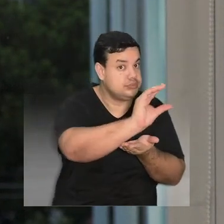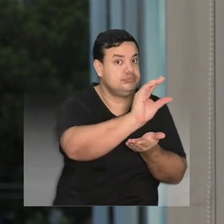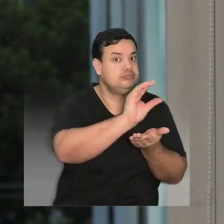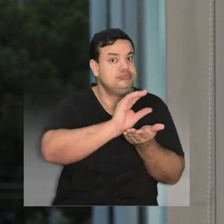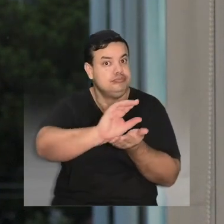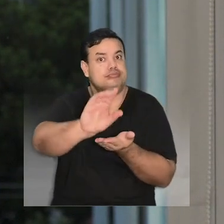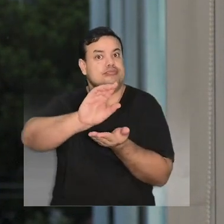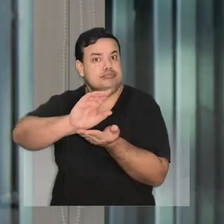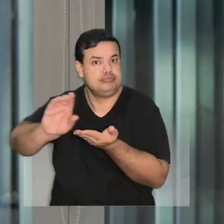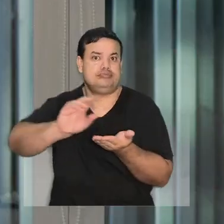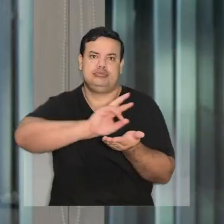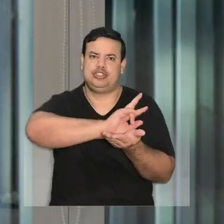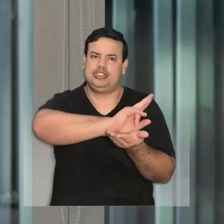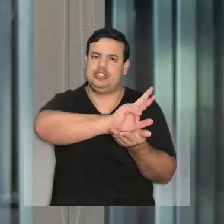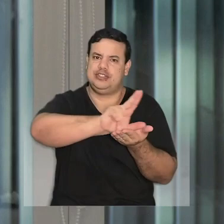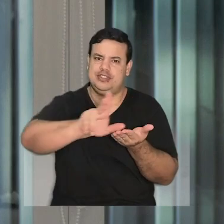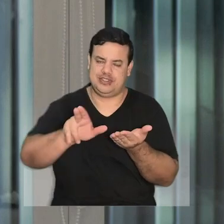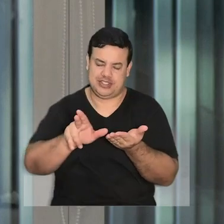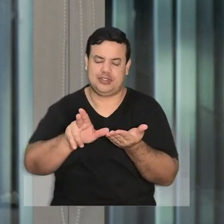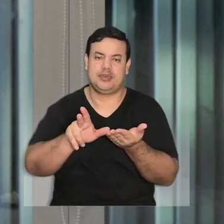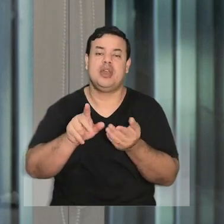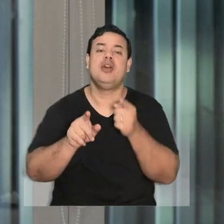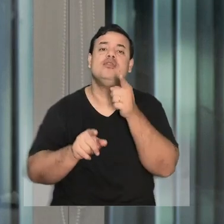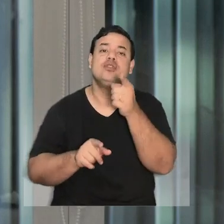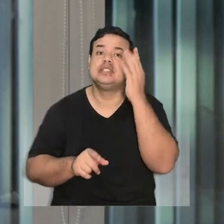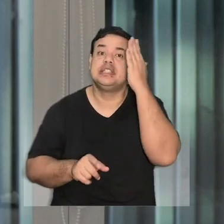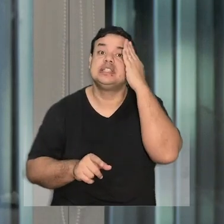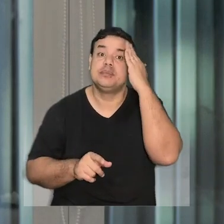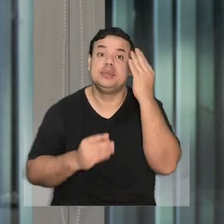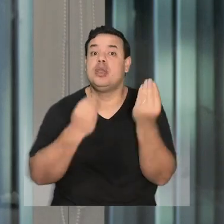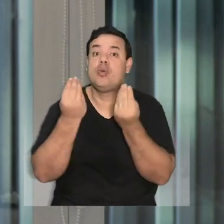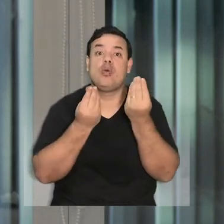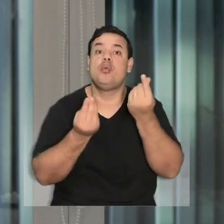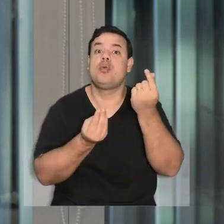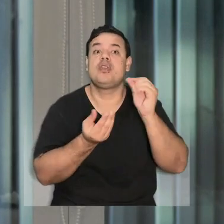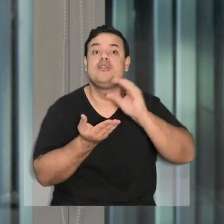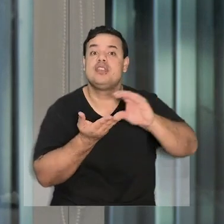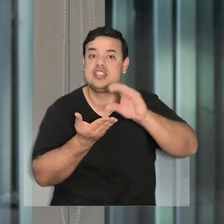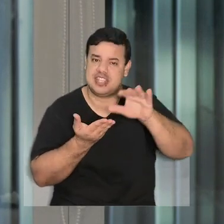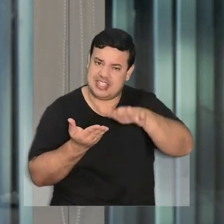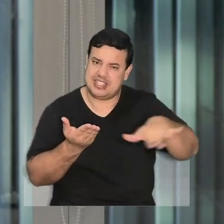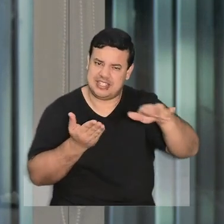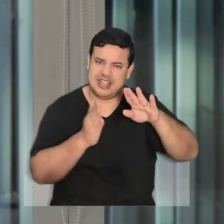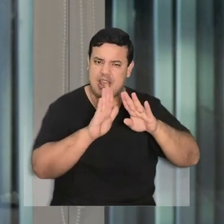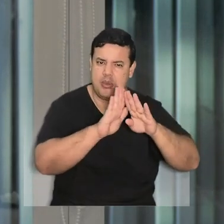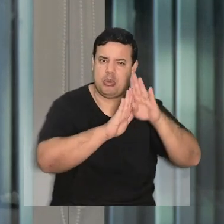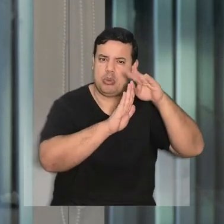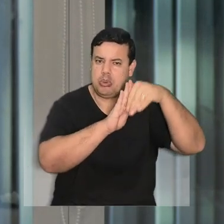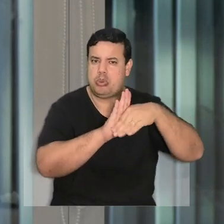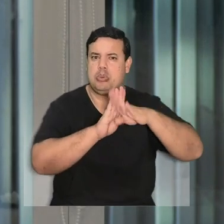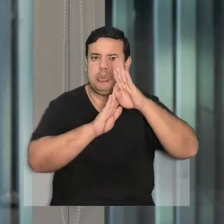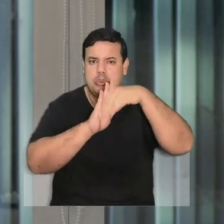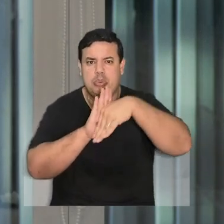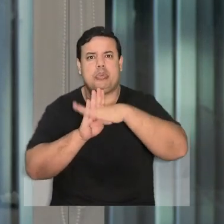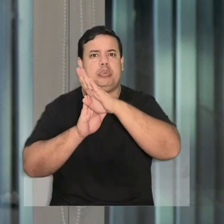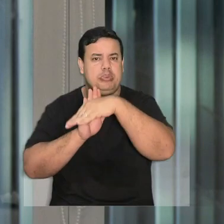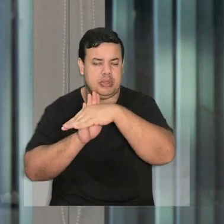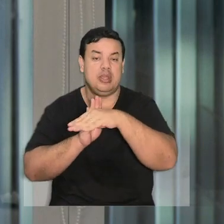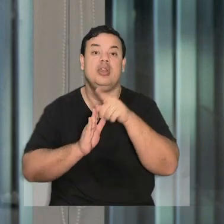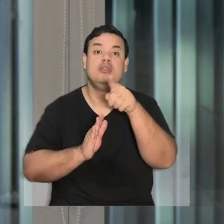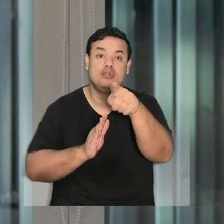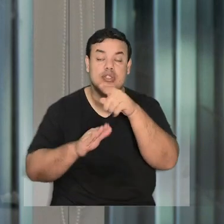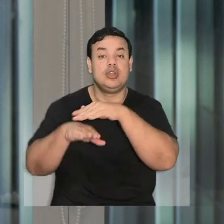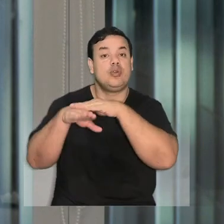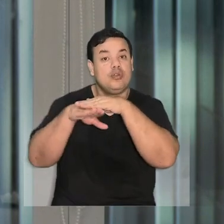buscar a diversificação. Para entender melhor como investir nesse cenário volátil, procure o seu especialista de investimentos ou o